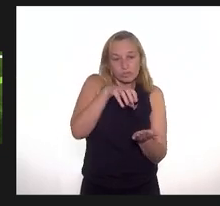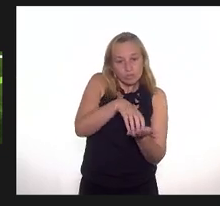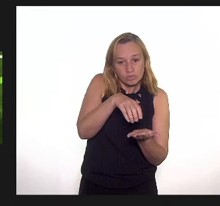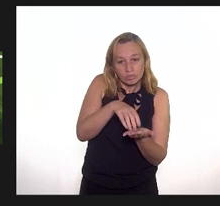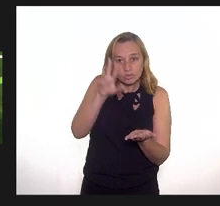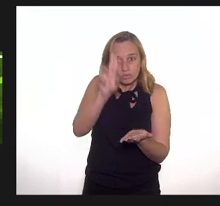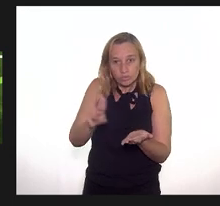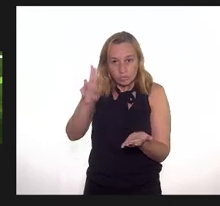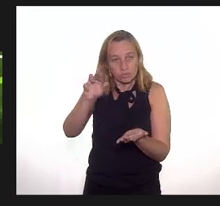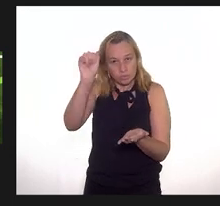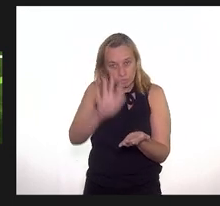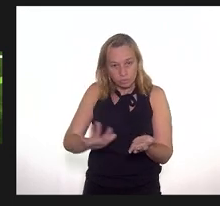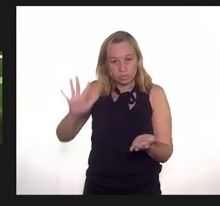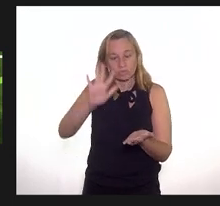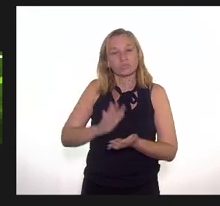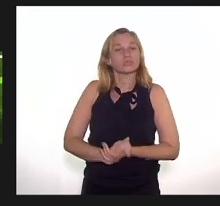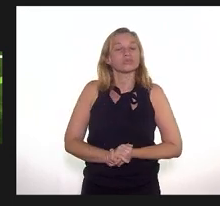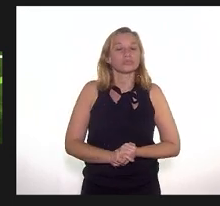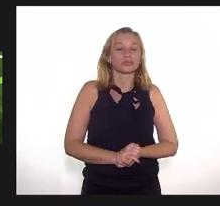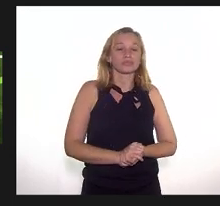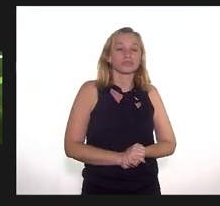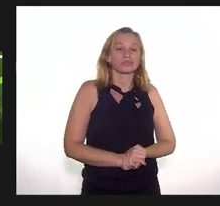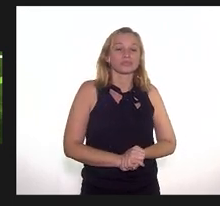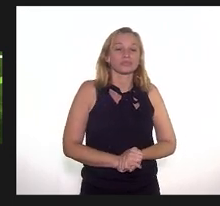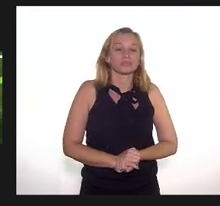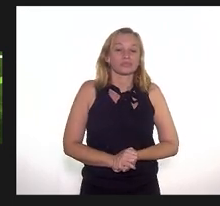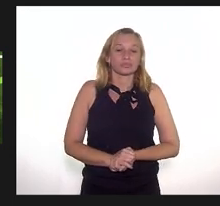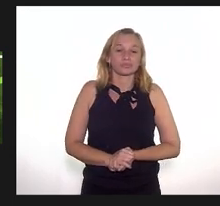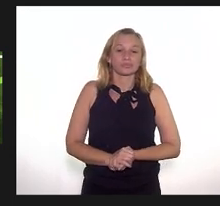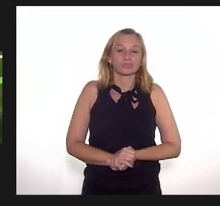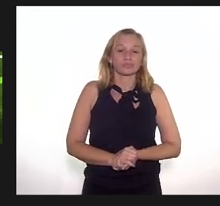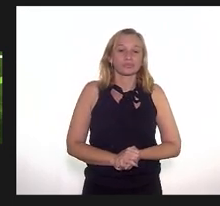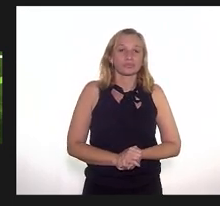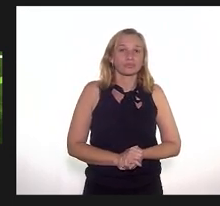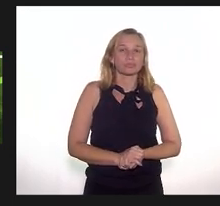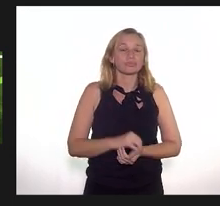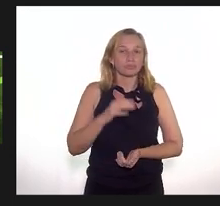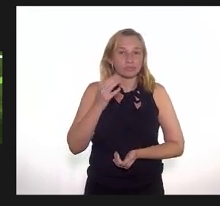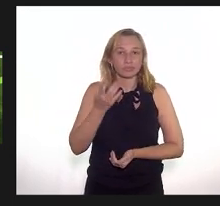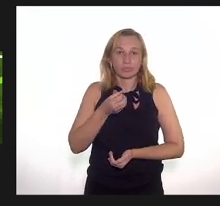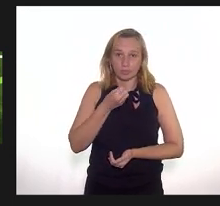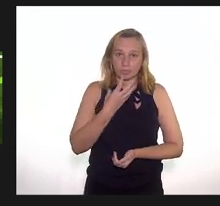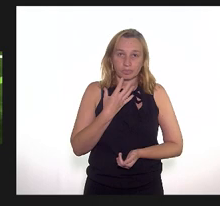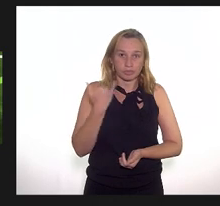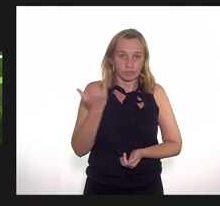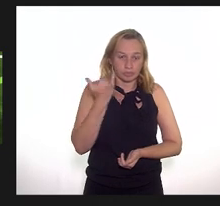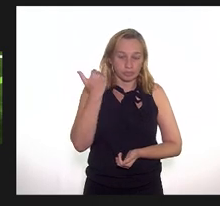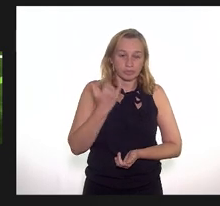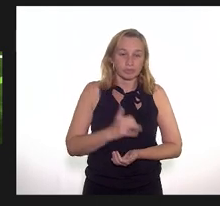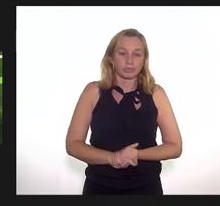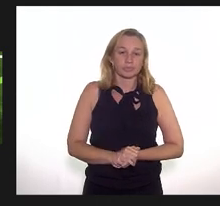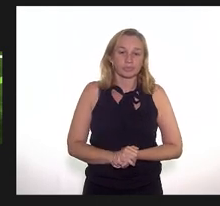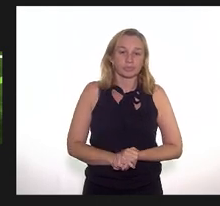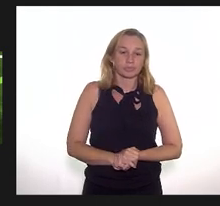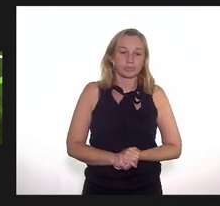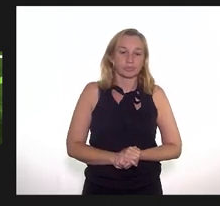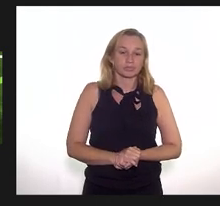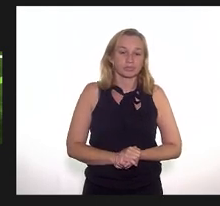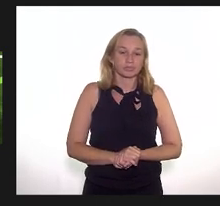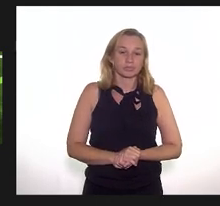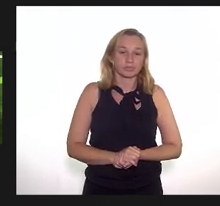universitários de uma maneira geral. Então, eu acho que seria assim, interessante, né, a